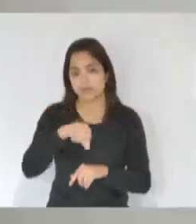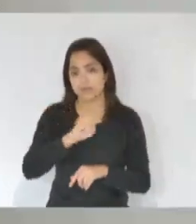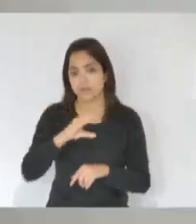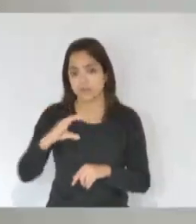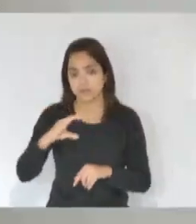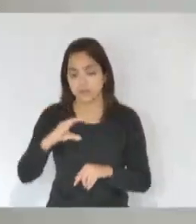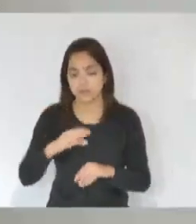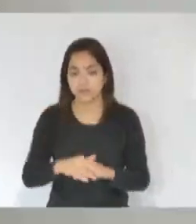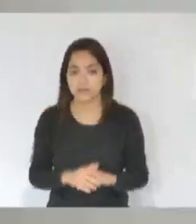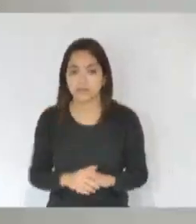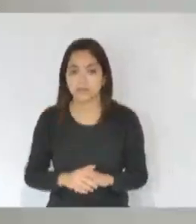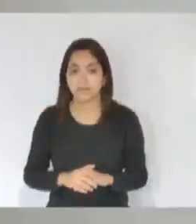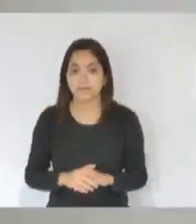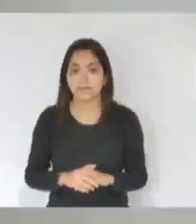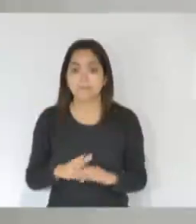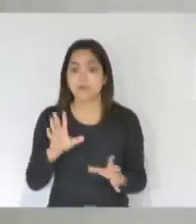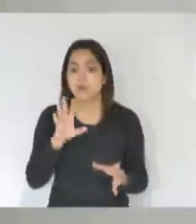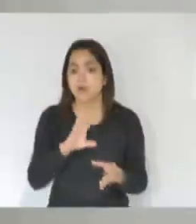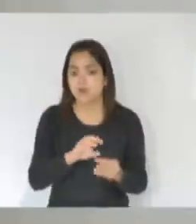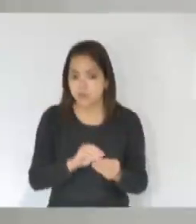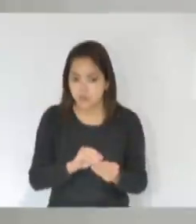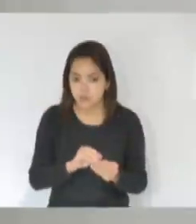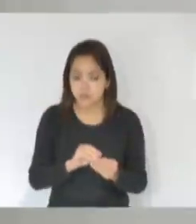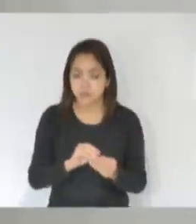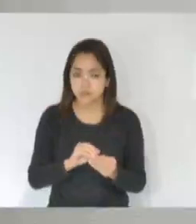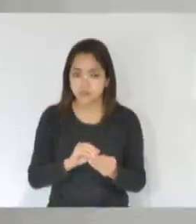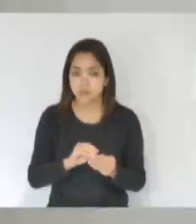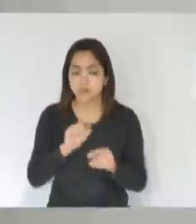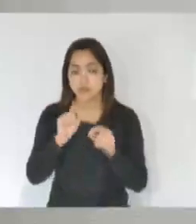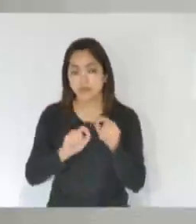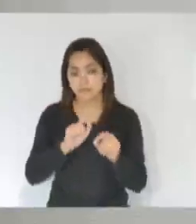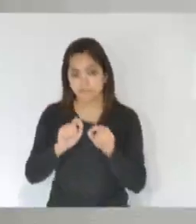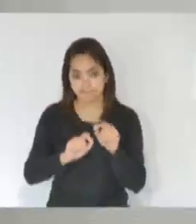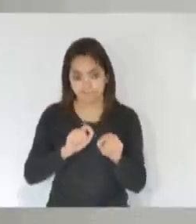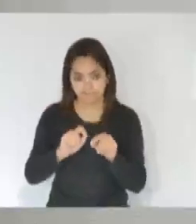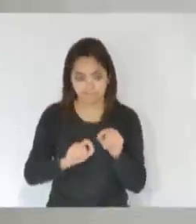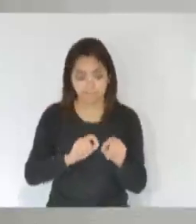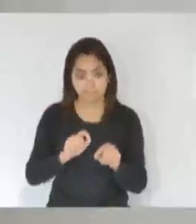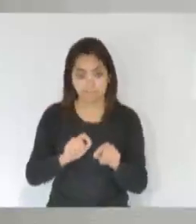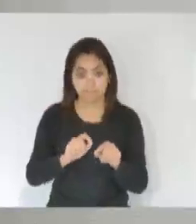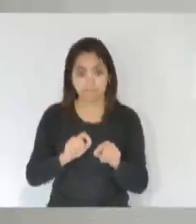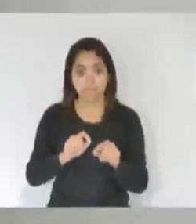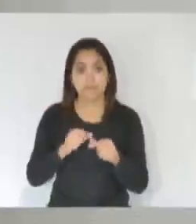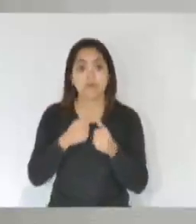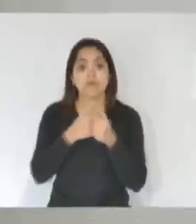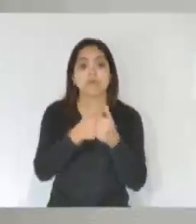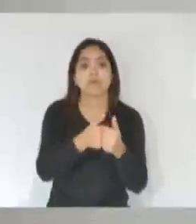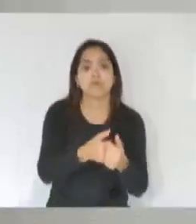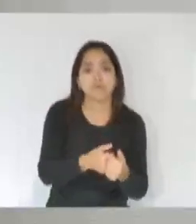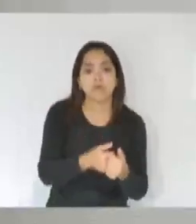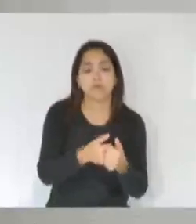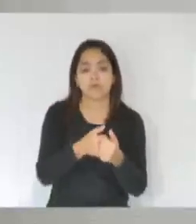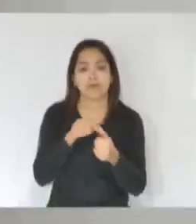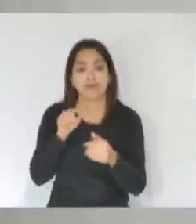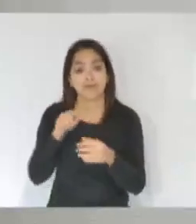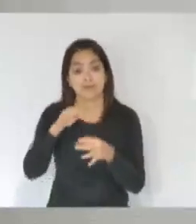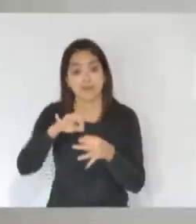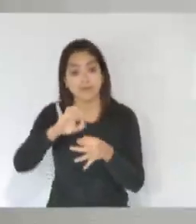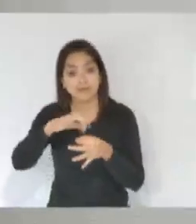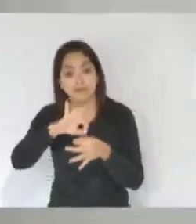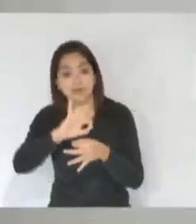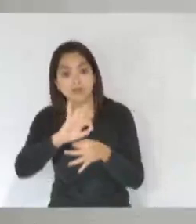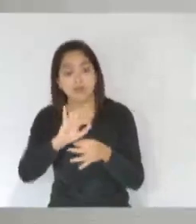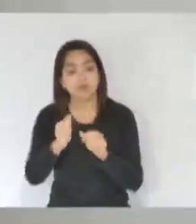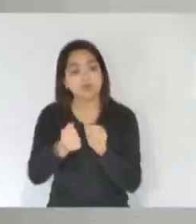Então, o resumo, para mim, disso o que, que foi? Uma aproximação dessa entidade com a